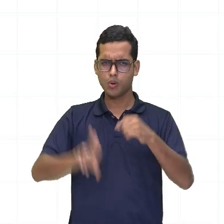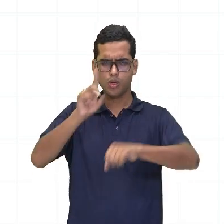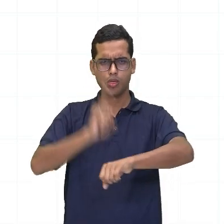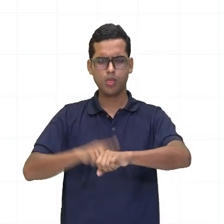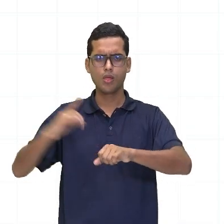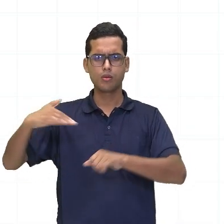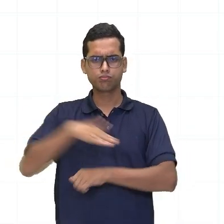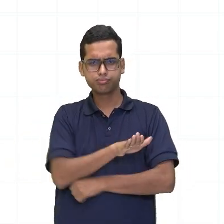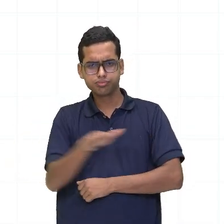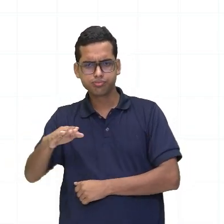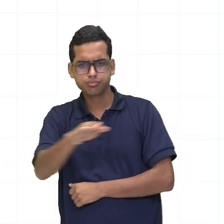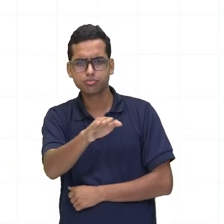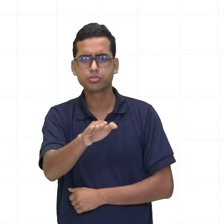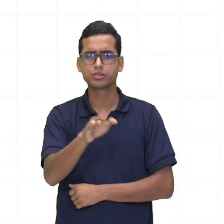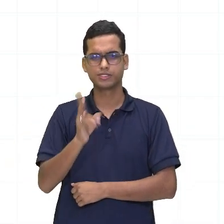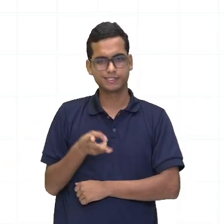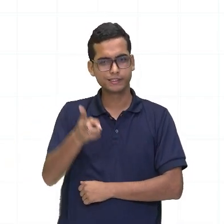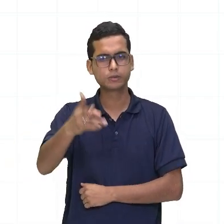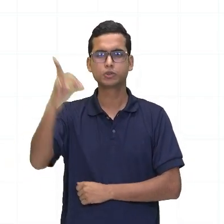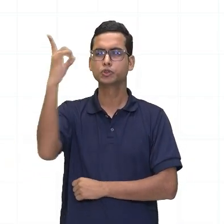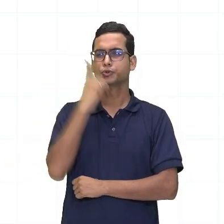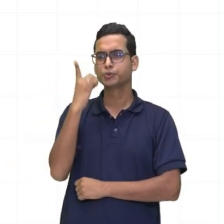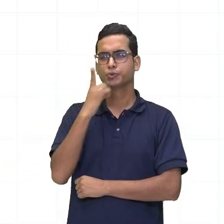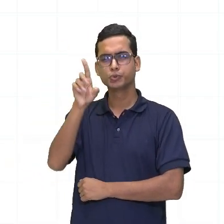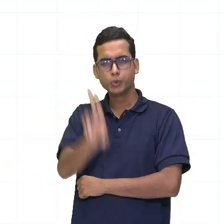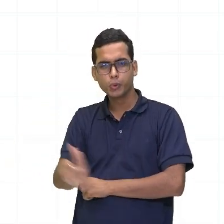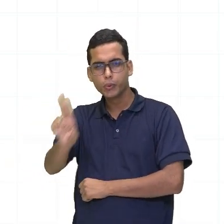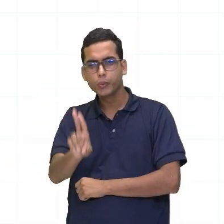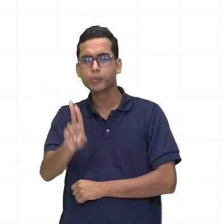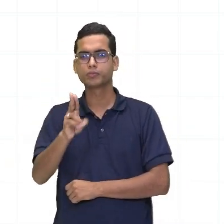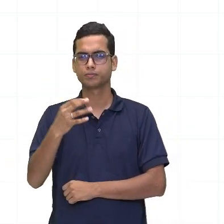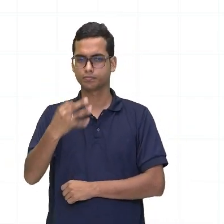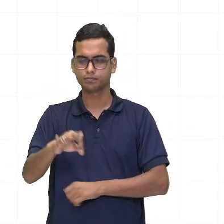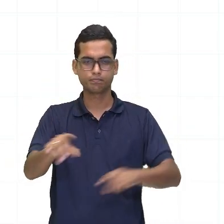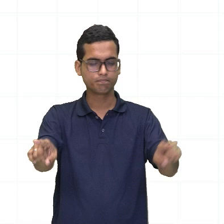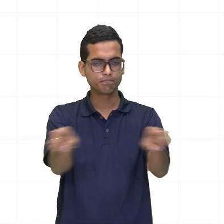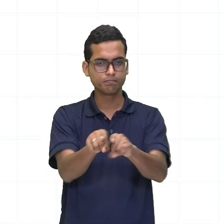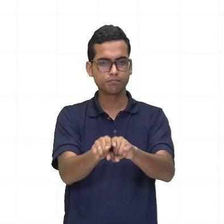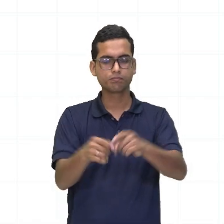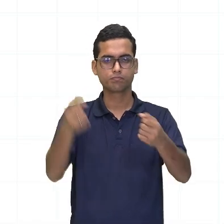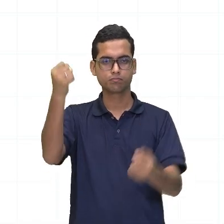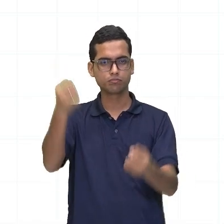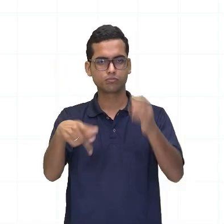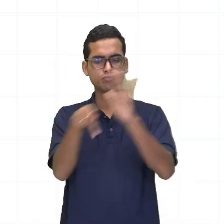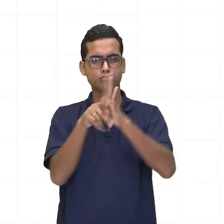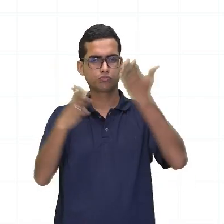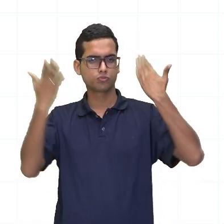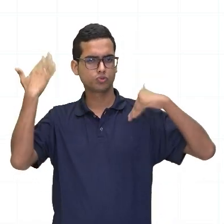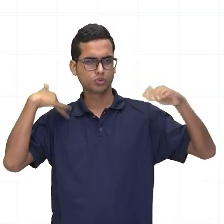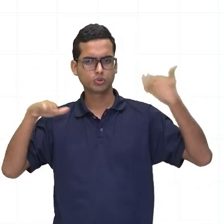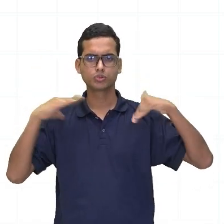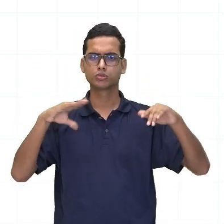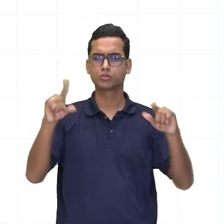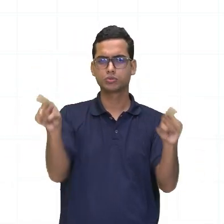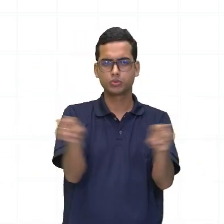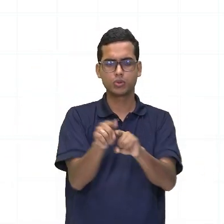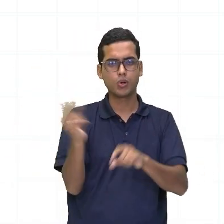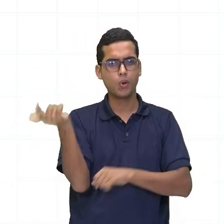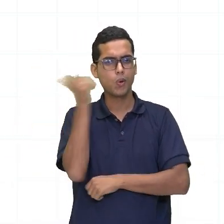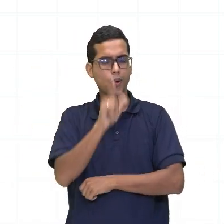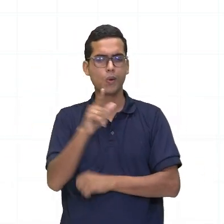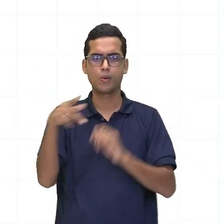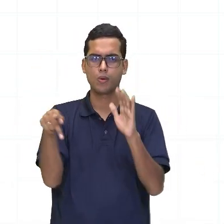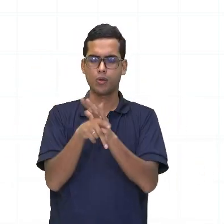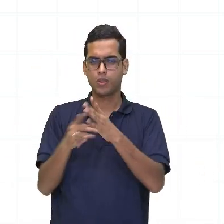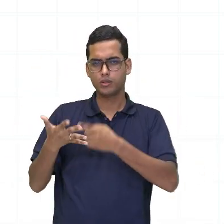Diariamente nós estamos aí utilizando, seja os de grande porte ou os de passeio, né? Acontece que esses motores a combustão,